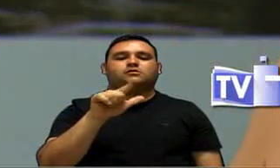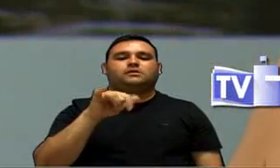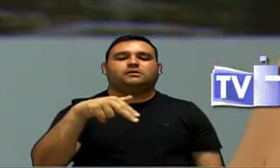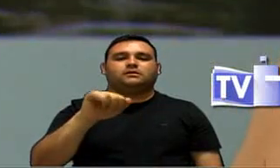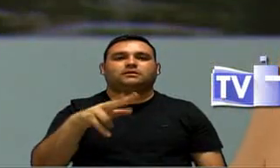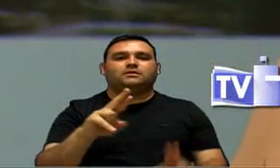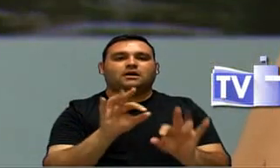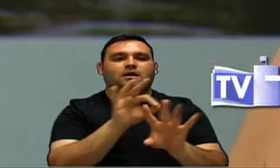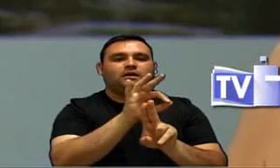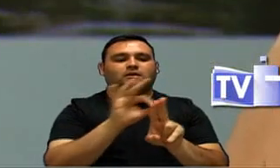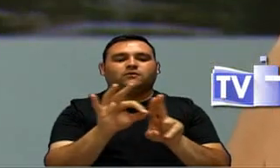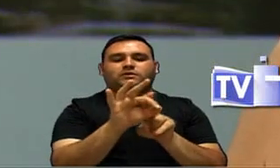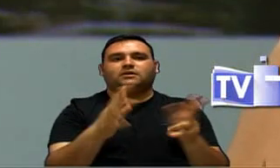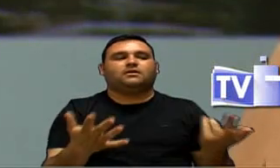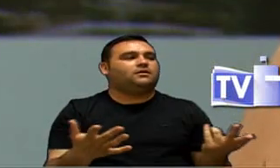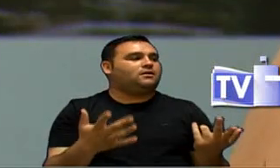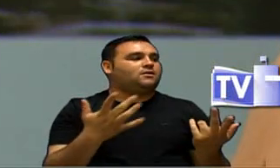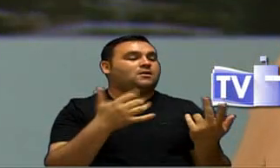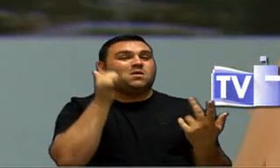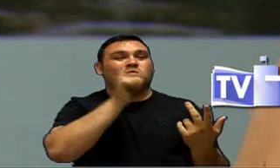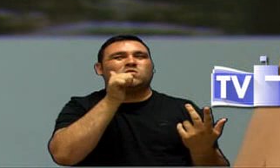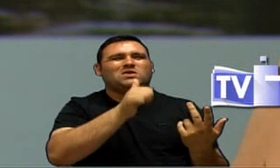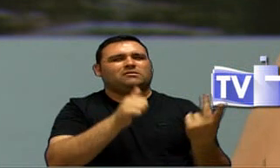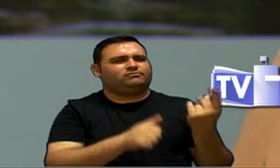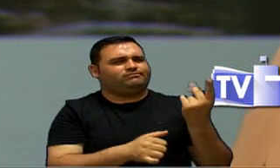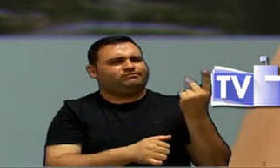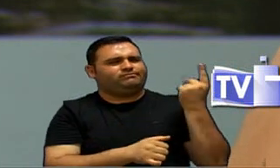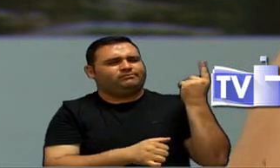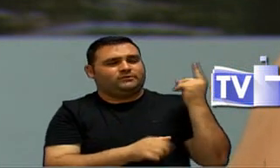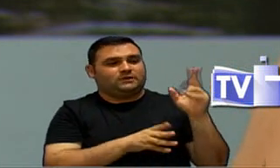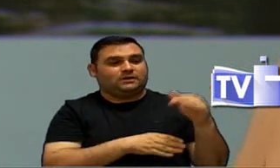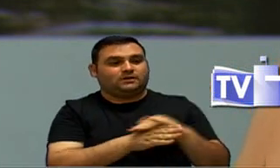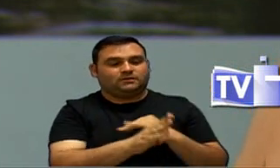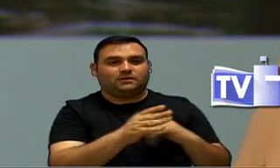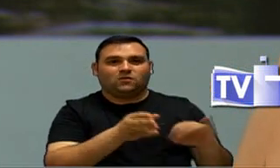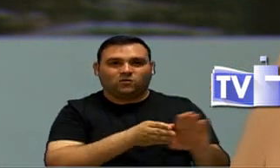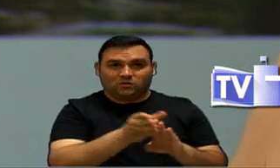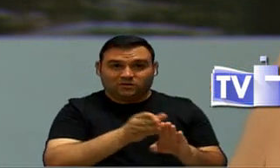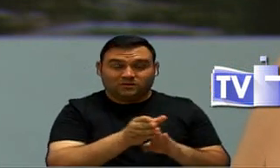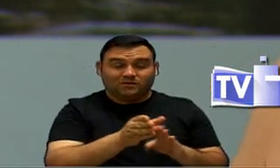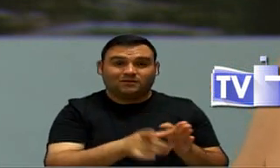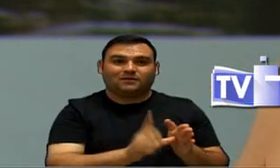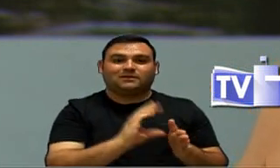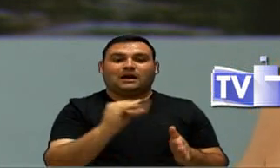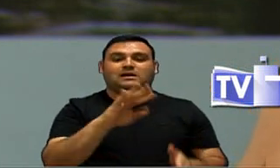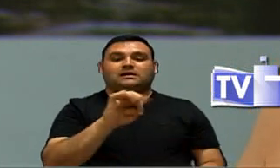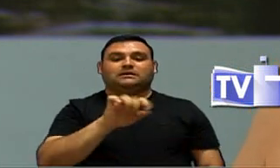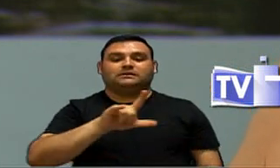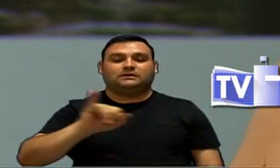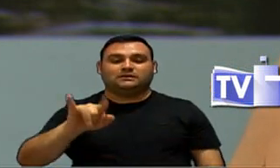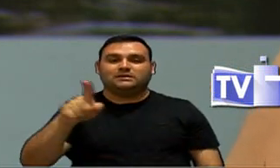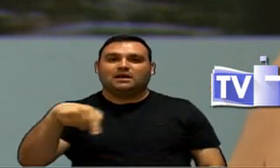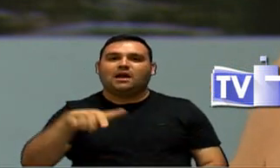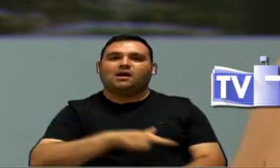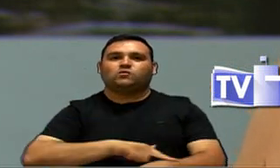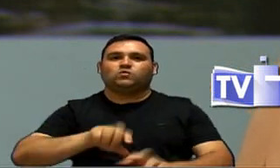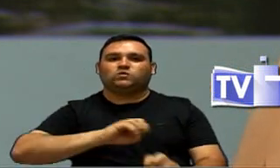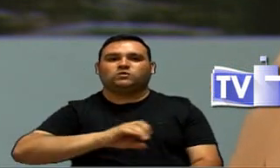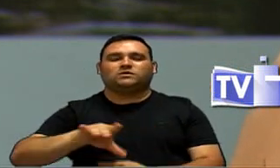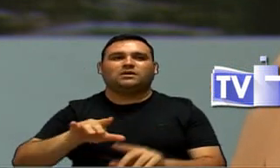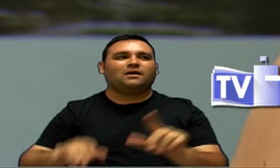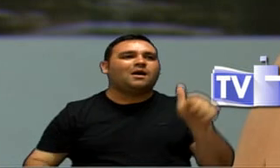né, algumas mulheres que antes de estar para o Conselho já lutam há muito tempo, a Castelli na educação, né, a